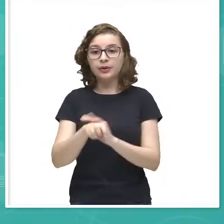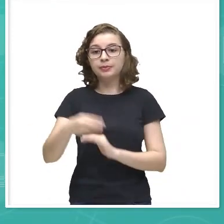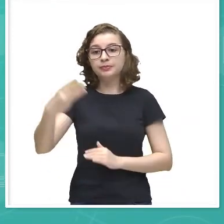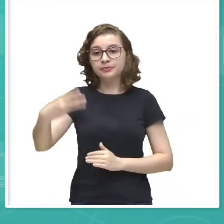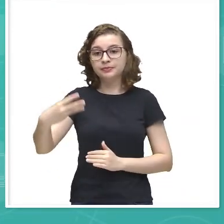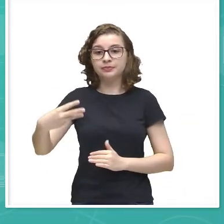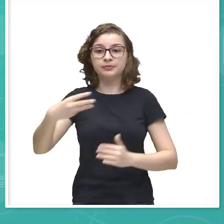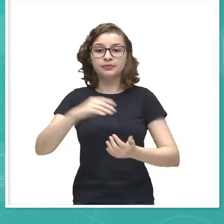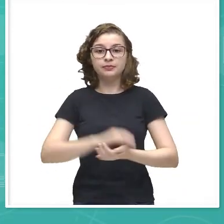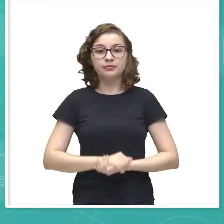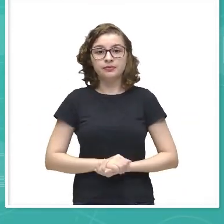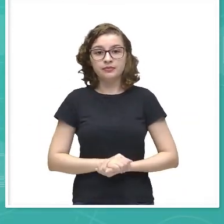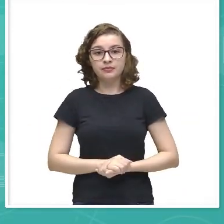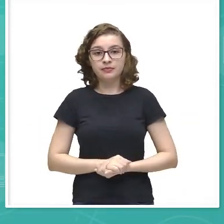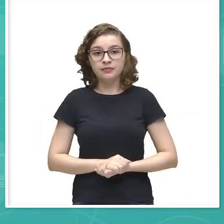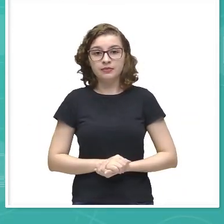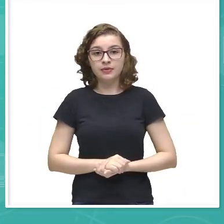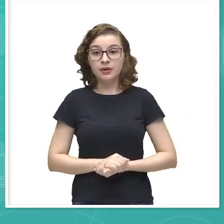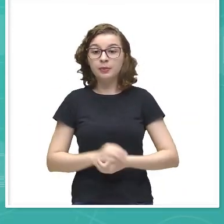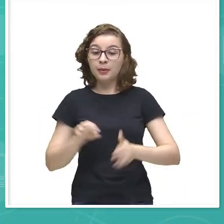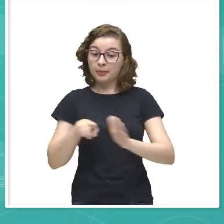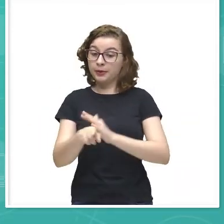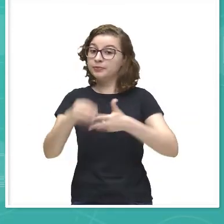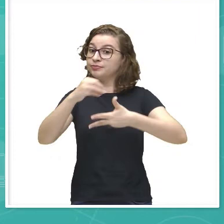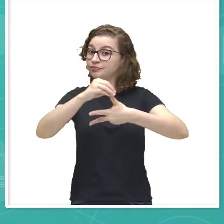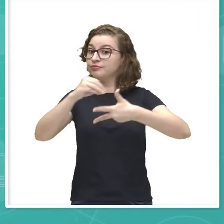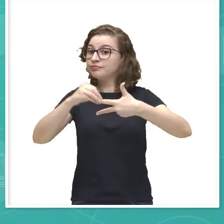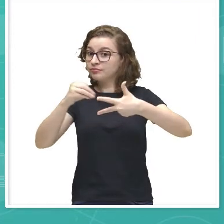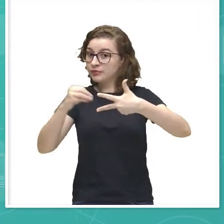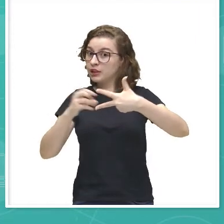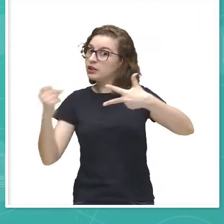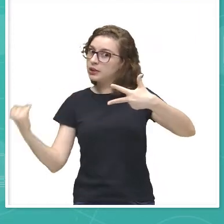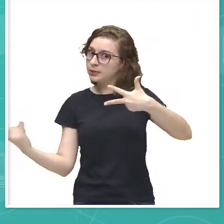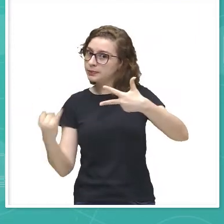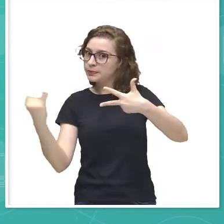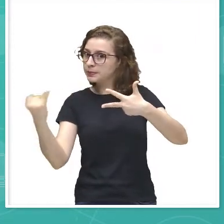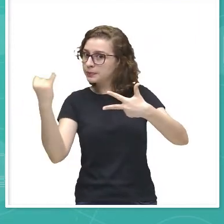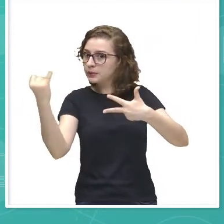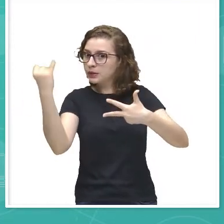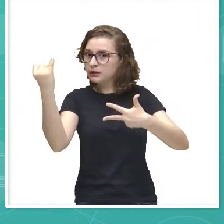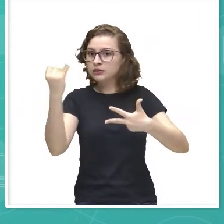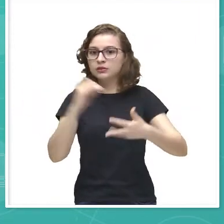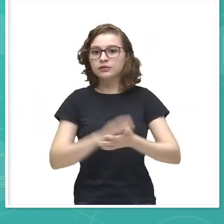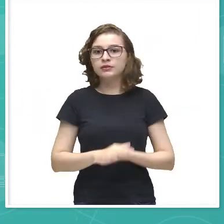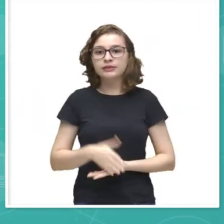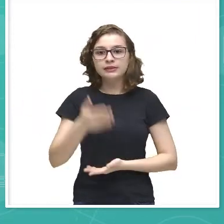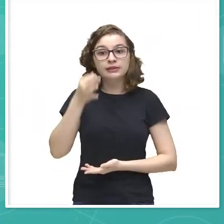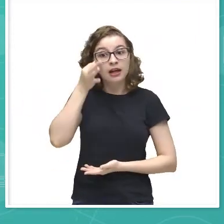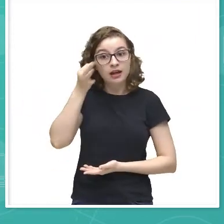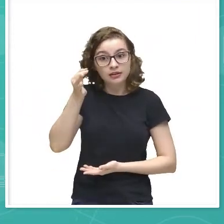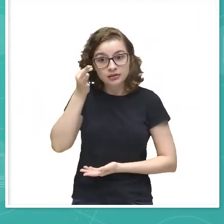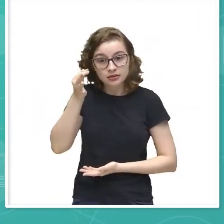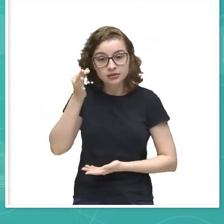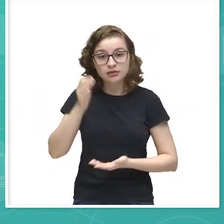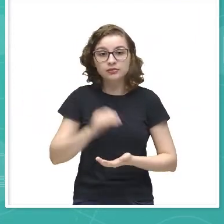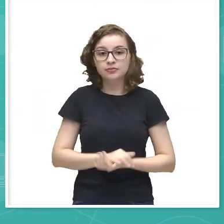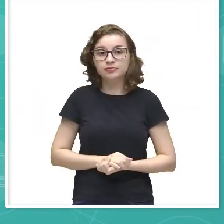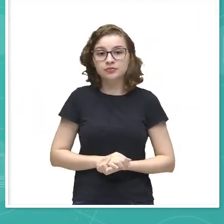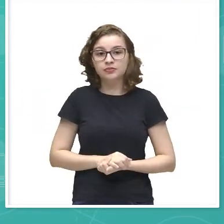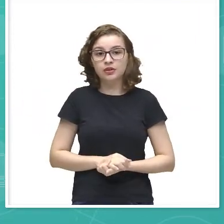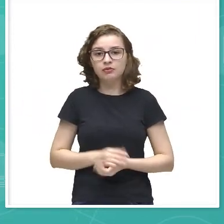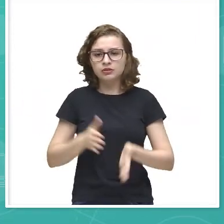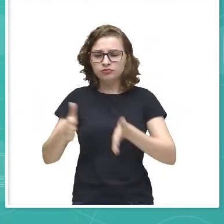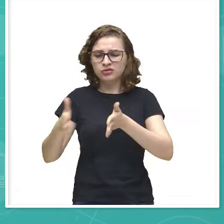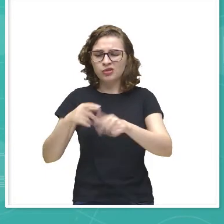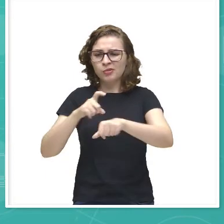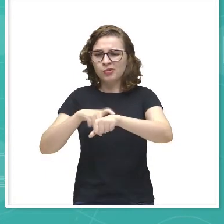questão. Temos aí uma questão do Enem muito importante, prestem atenção, tá? Vocês vão ter um